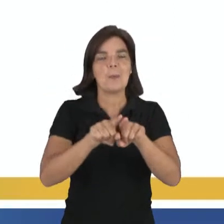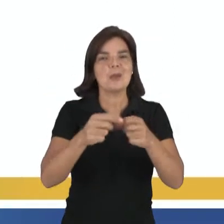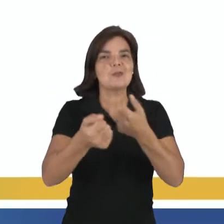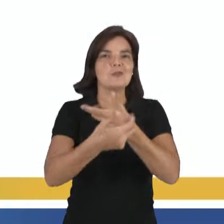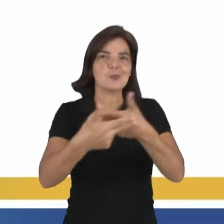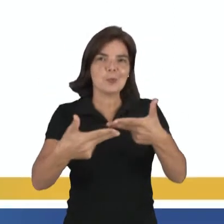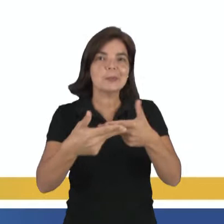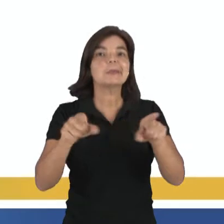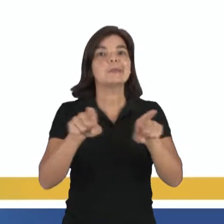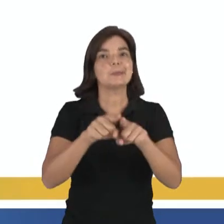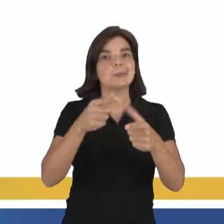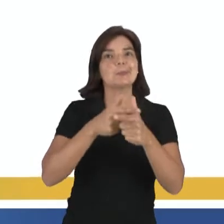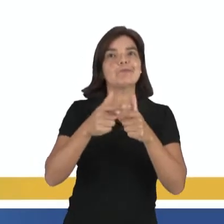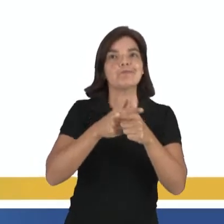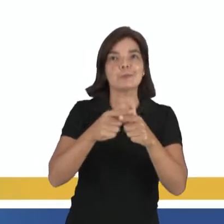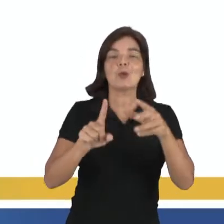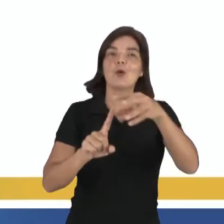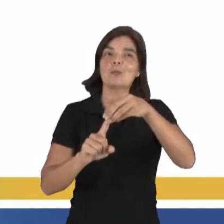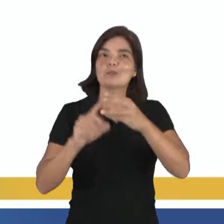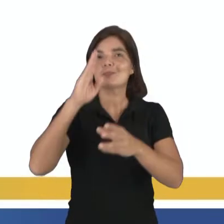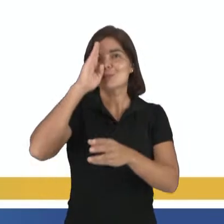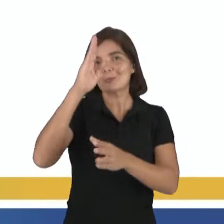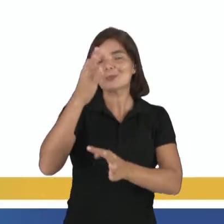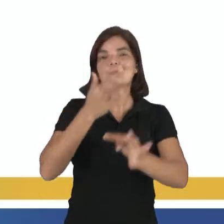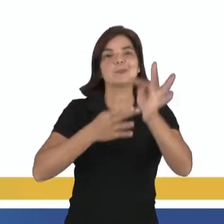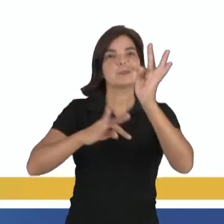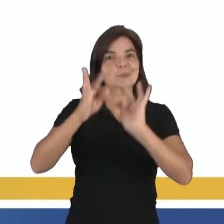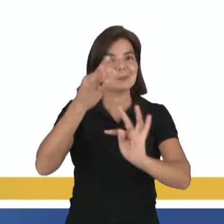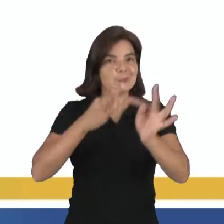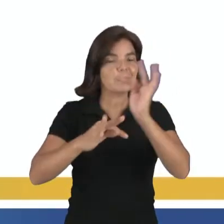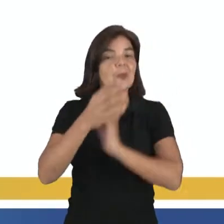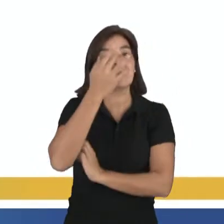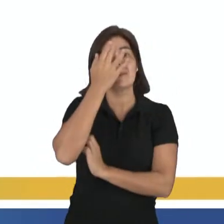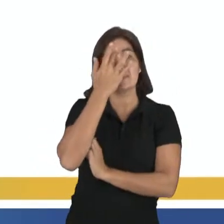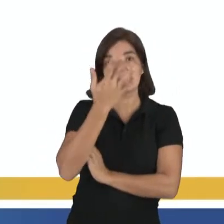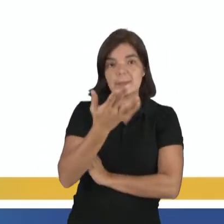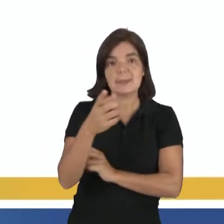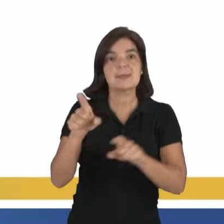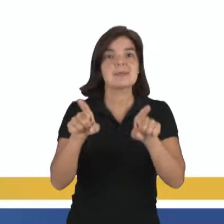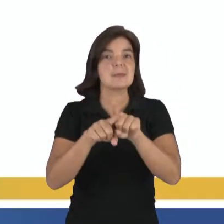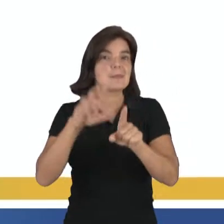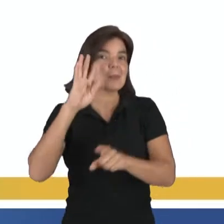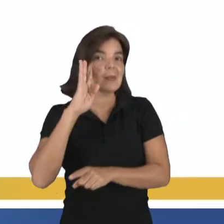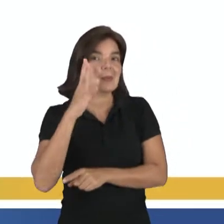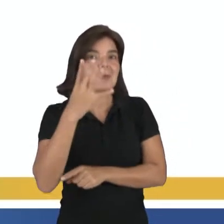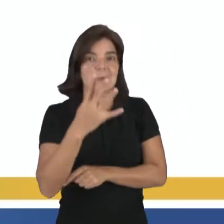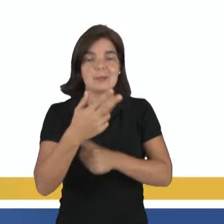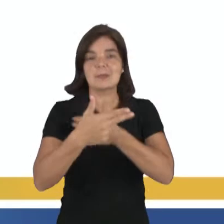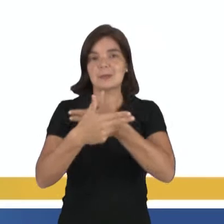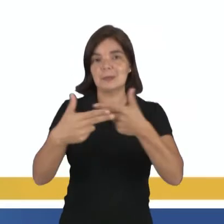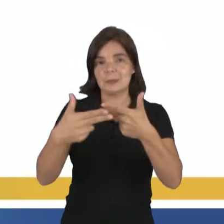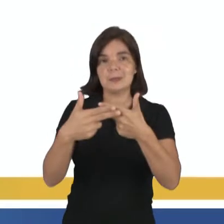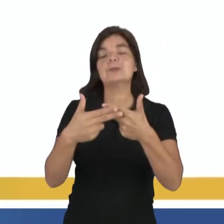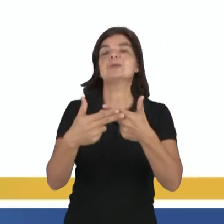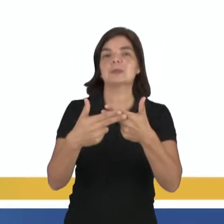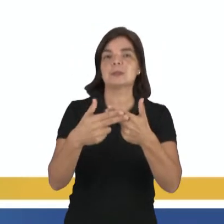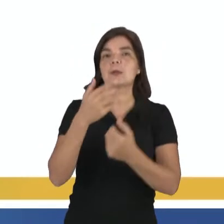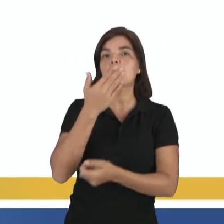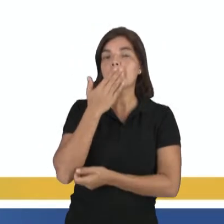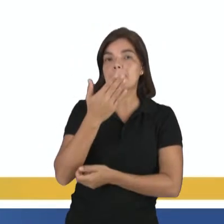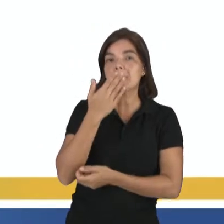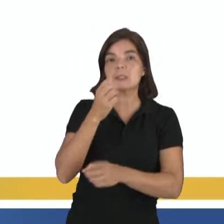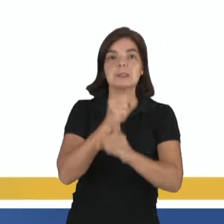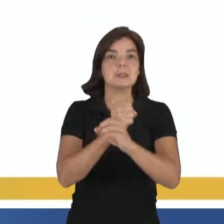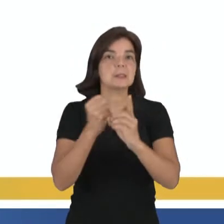de problemas, que é o principal objetivo da tecnologia, certo? Facilitar e resolver essas demandas